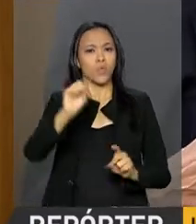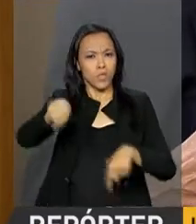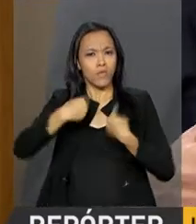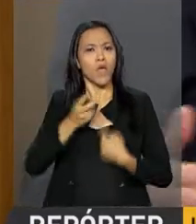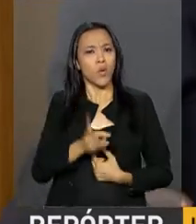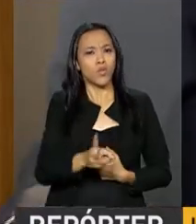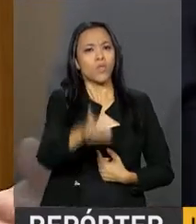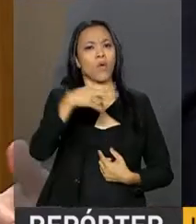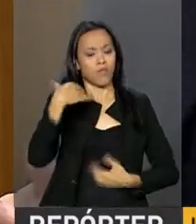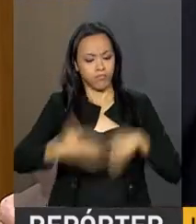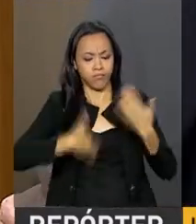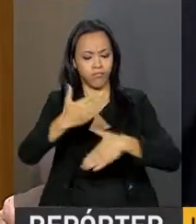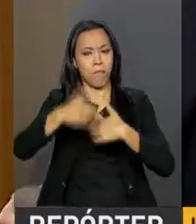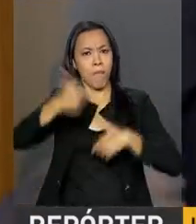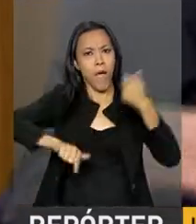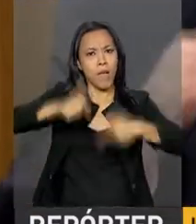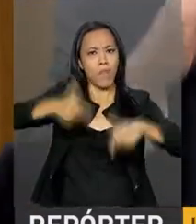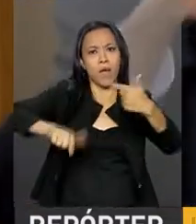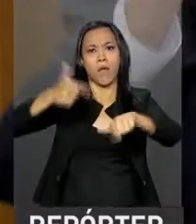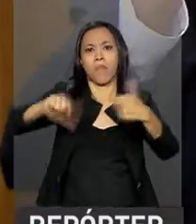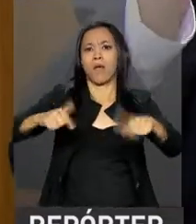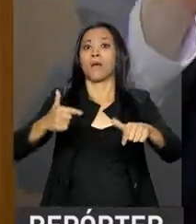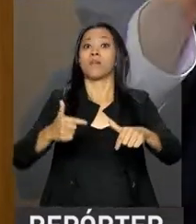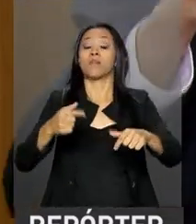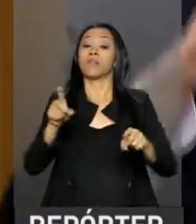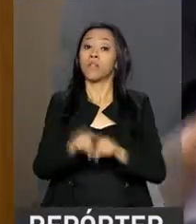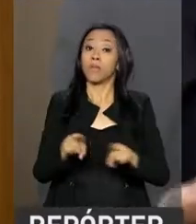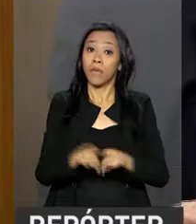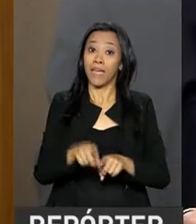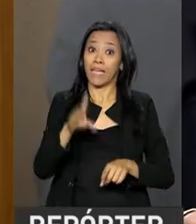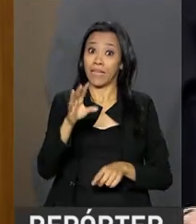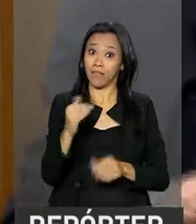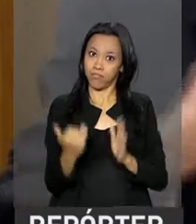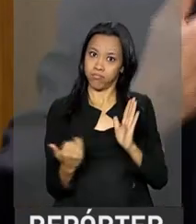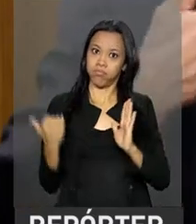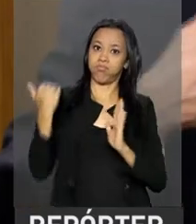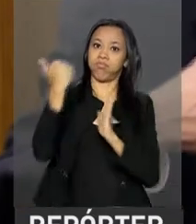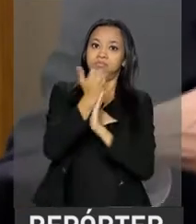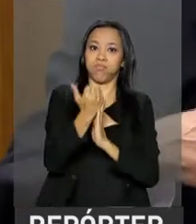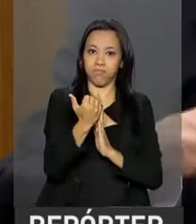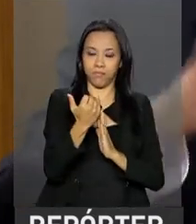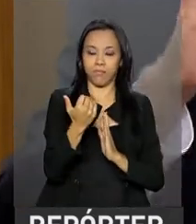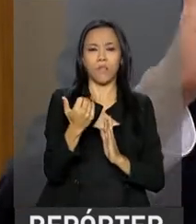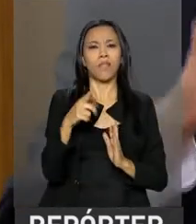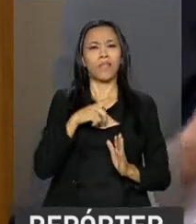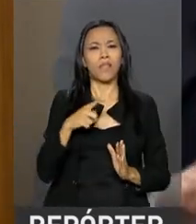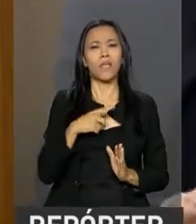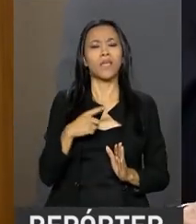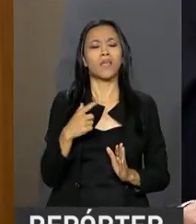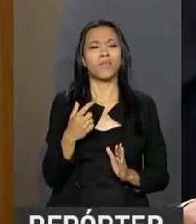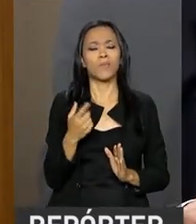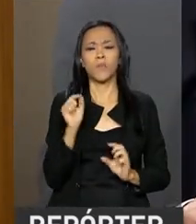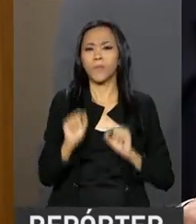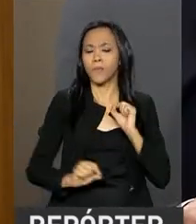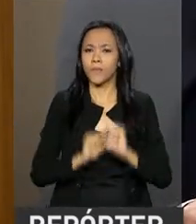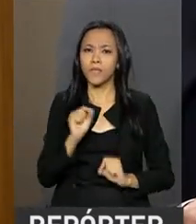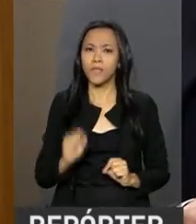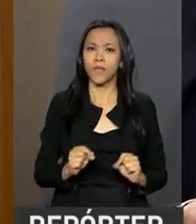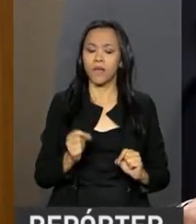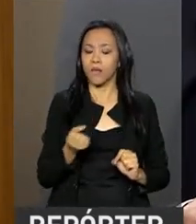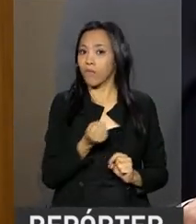crescendo como crescer mais em taxas mais elevadas na então existe um número muito grande de